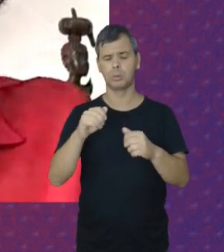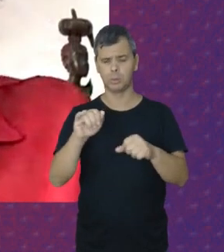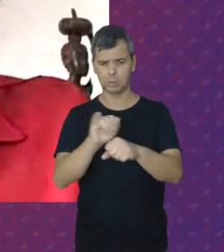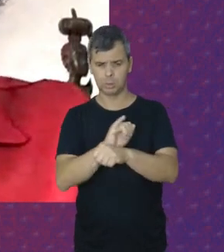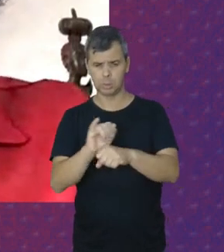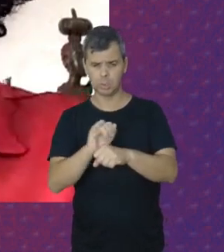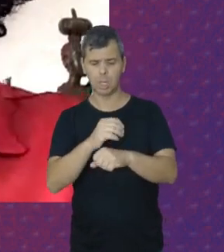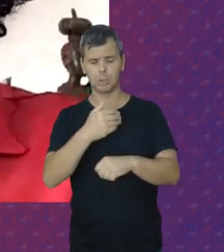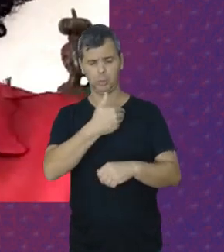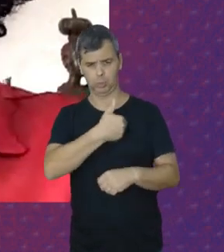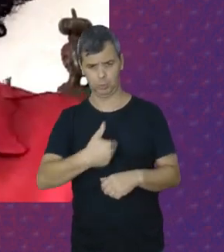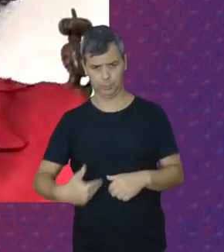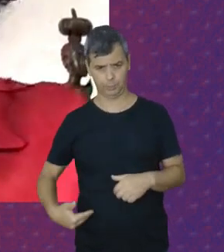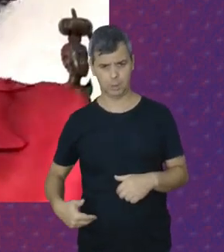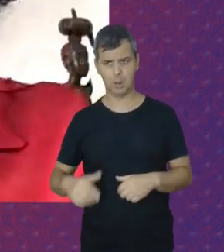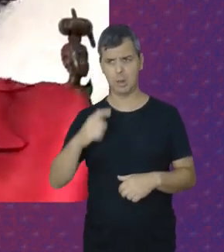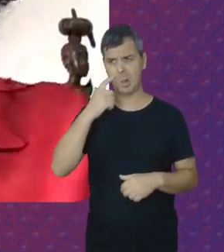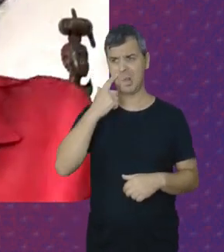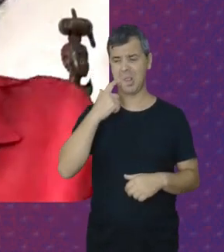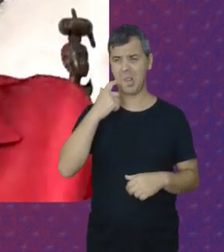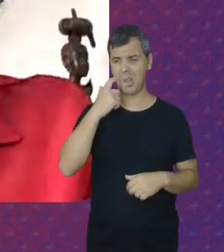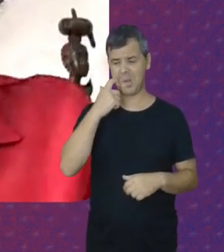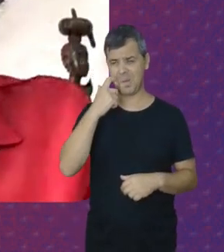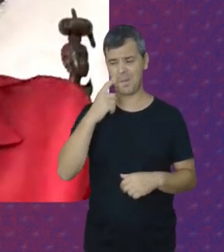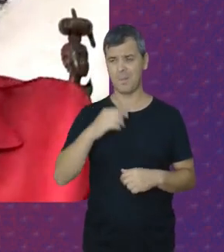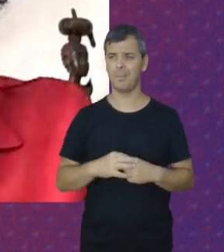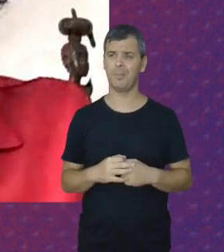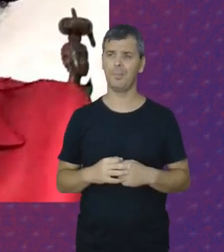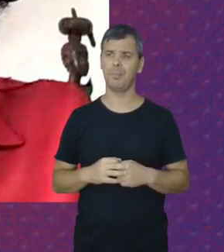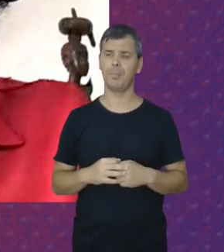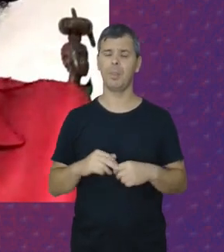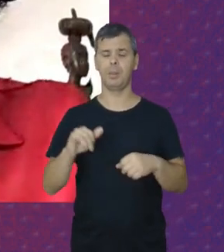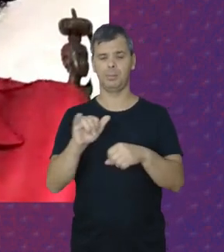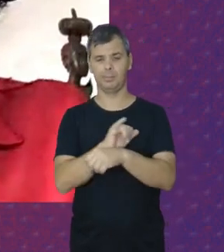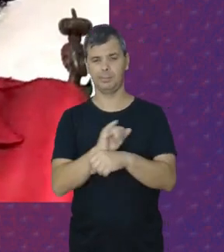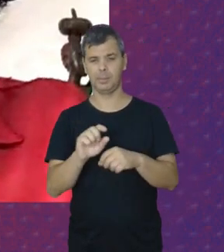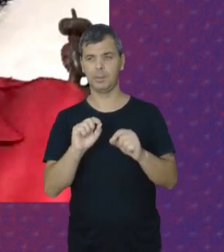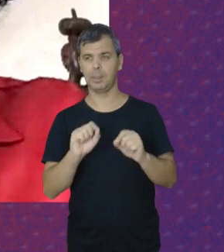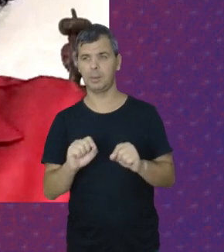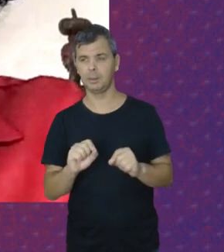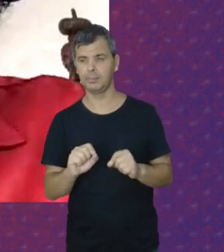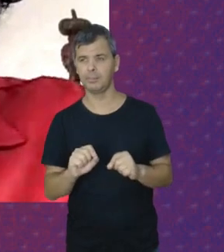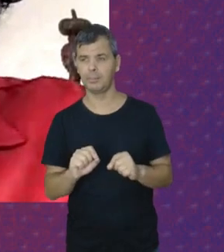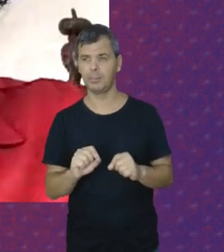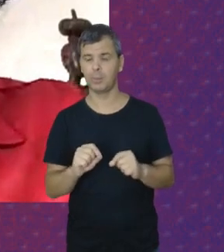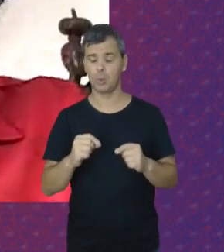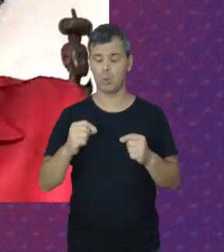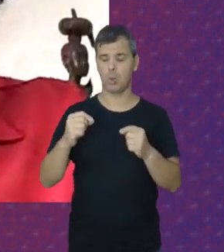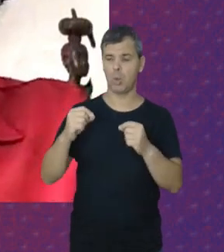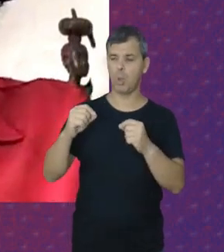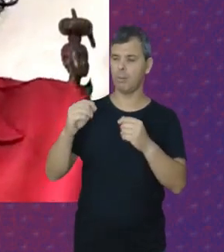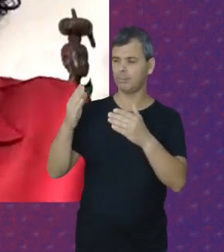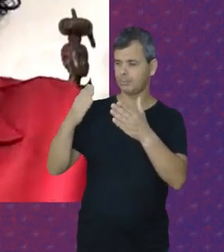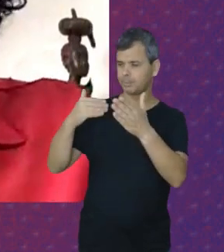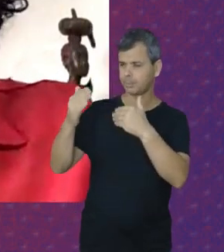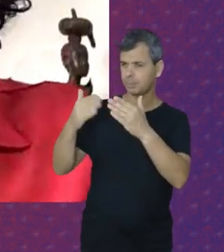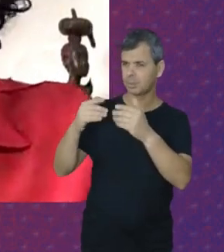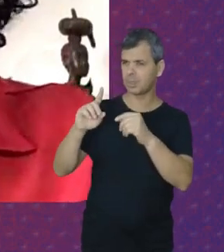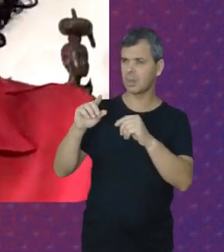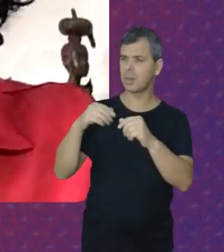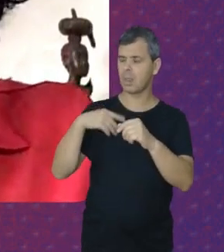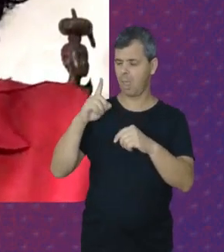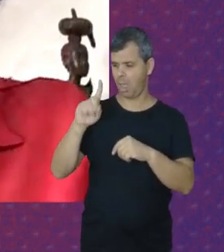ações governamentais, né, ação em que o diálogo é